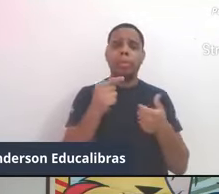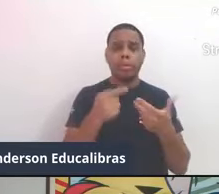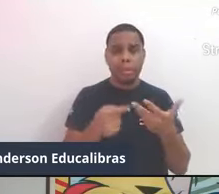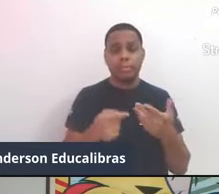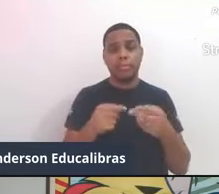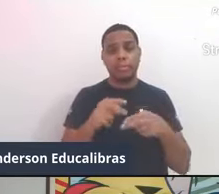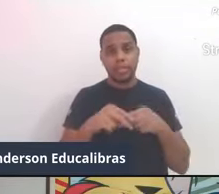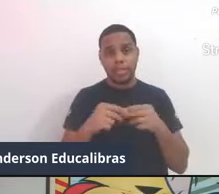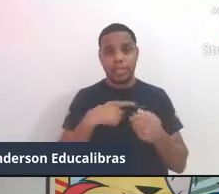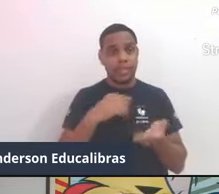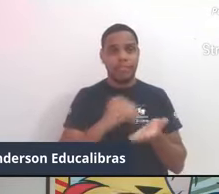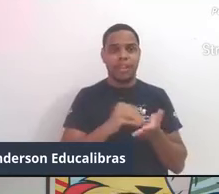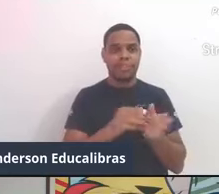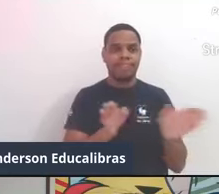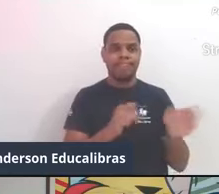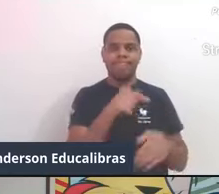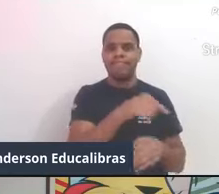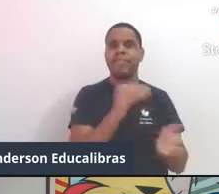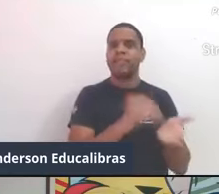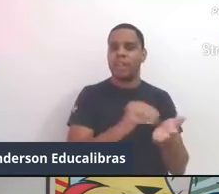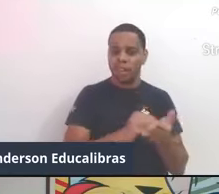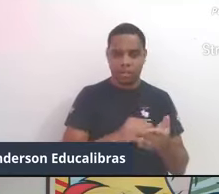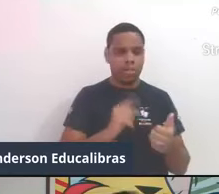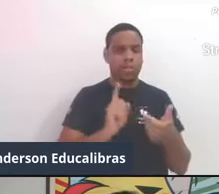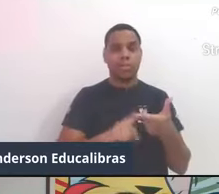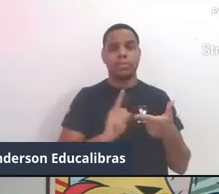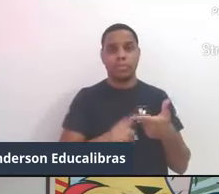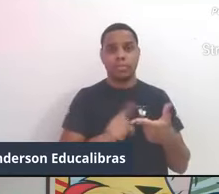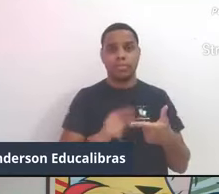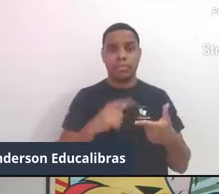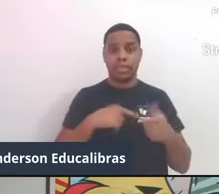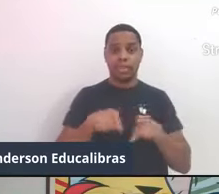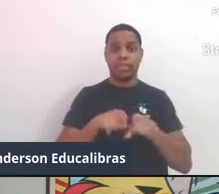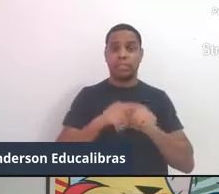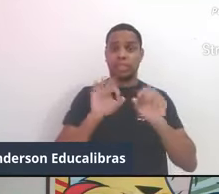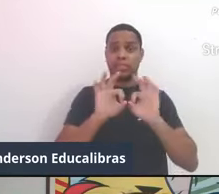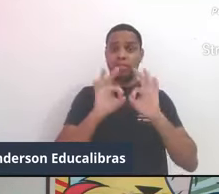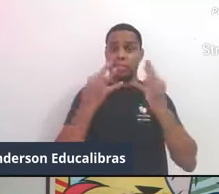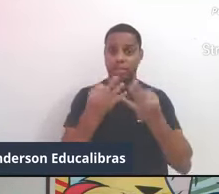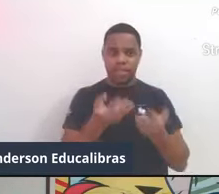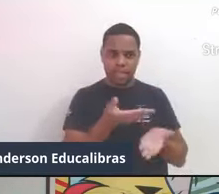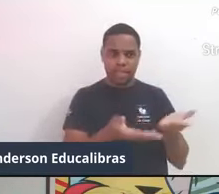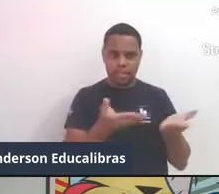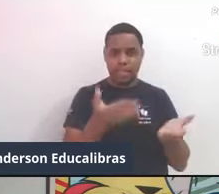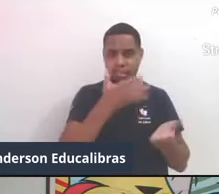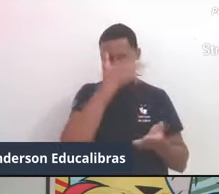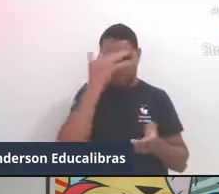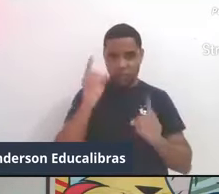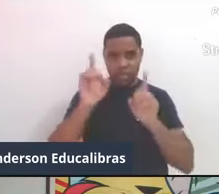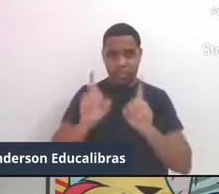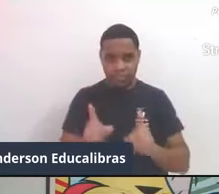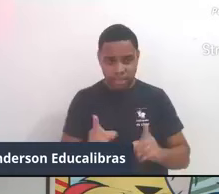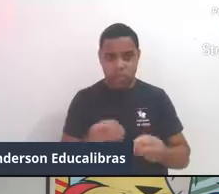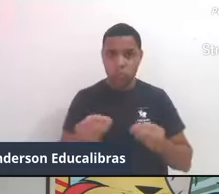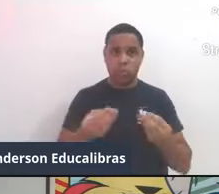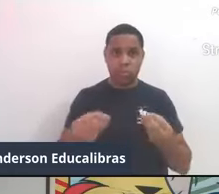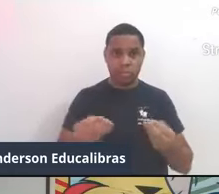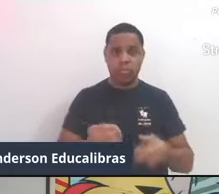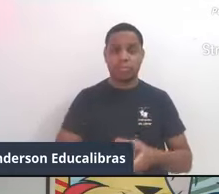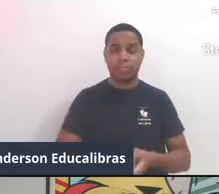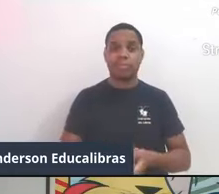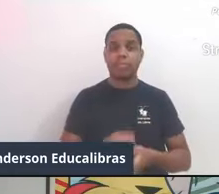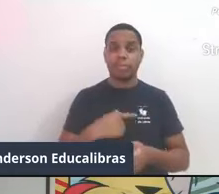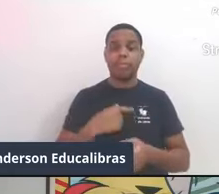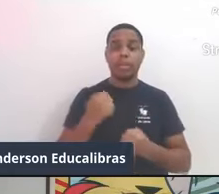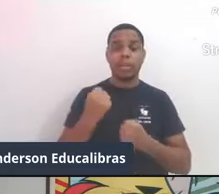motivo da falta do acesso, tem um motivo um pouco de como a família também dá um tratamento para a pessoa com deficiência, e a gente vem